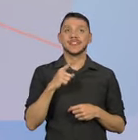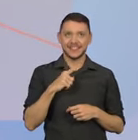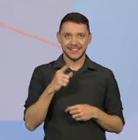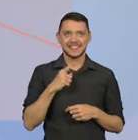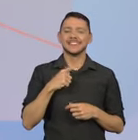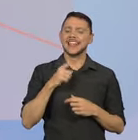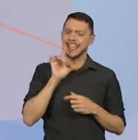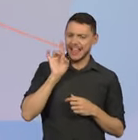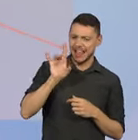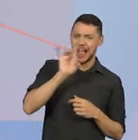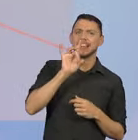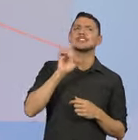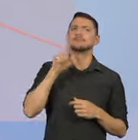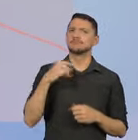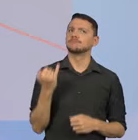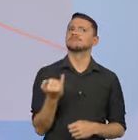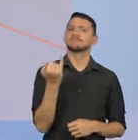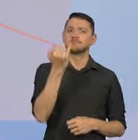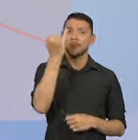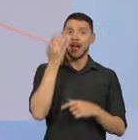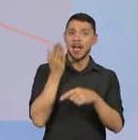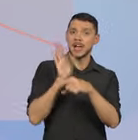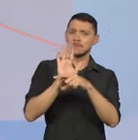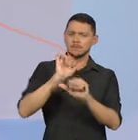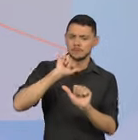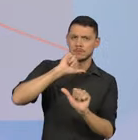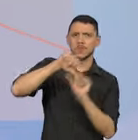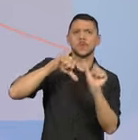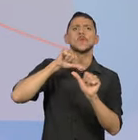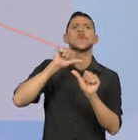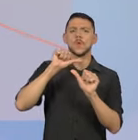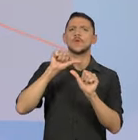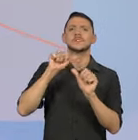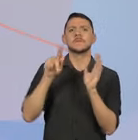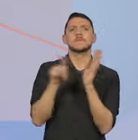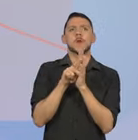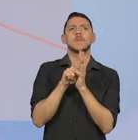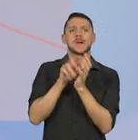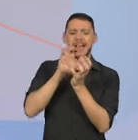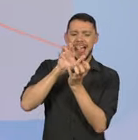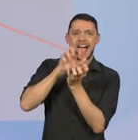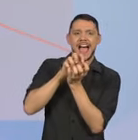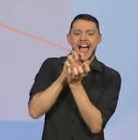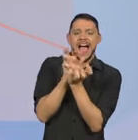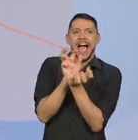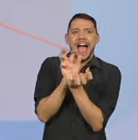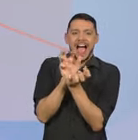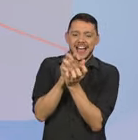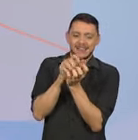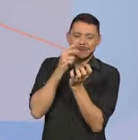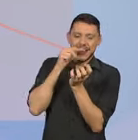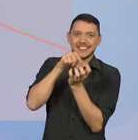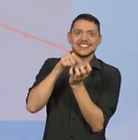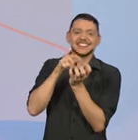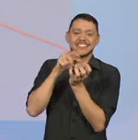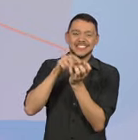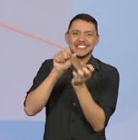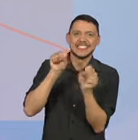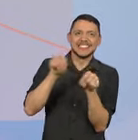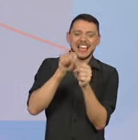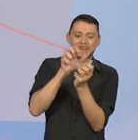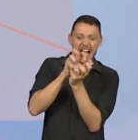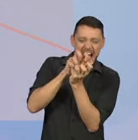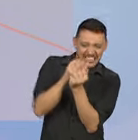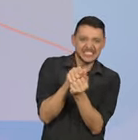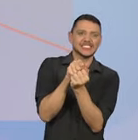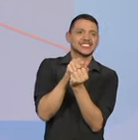importantes. Eles fazem a transformação mecânica do alimento. O que é o mecânico? Ele rasga, ele quebra o alimento. Agora, olha que